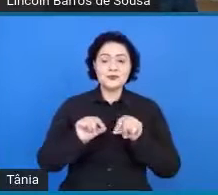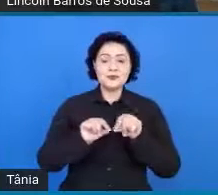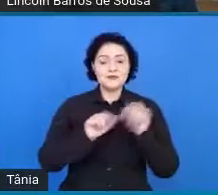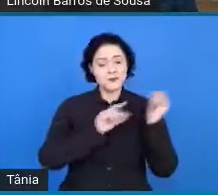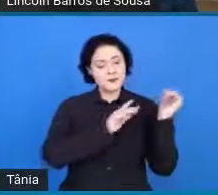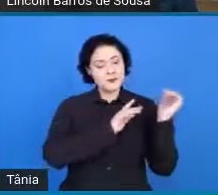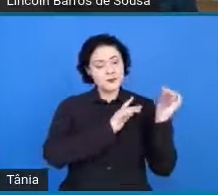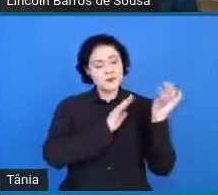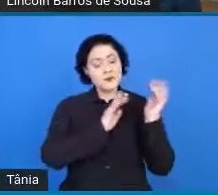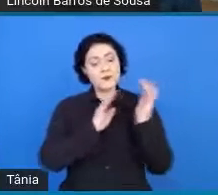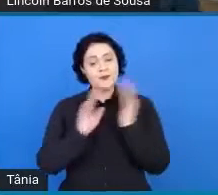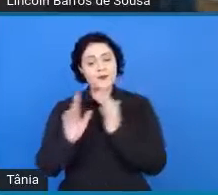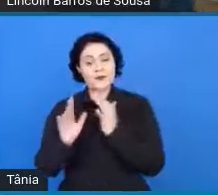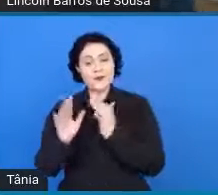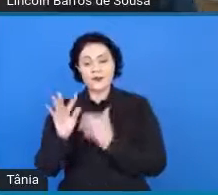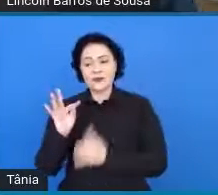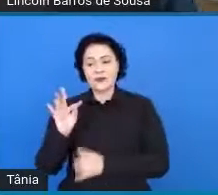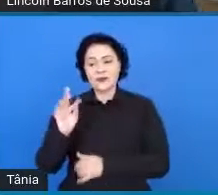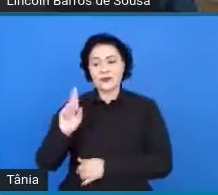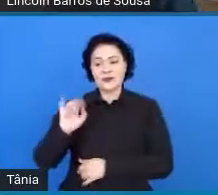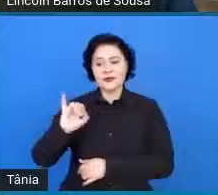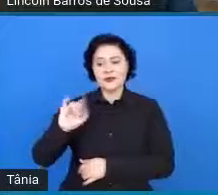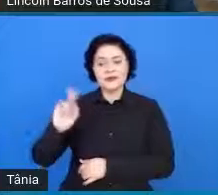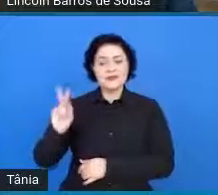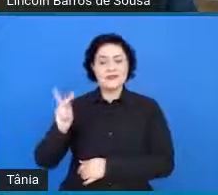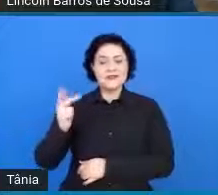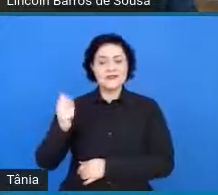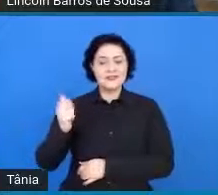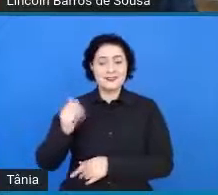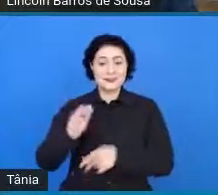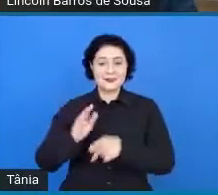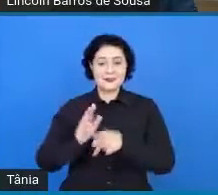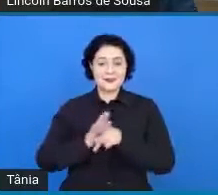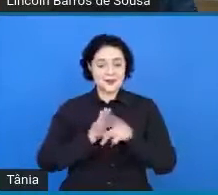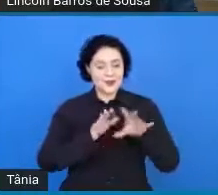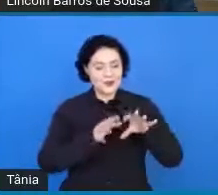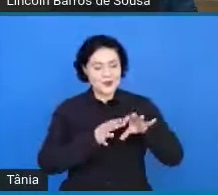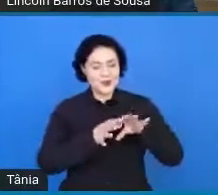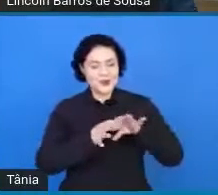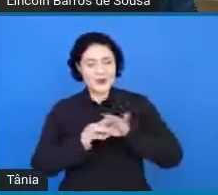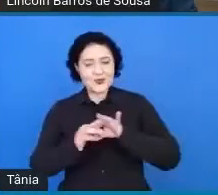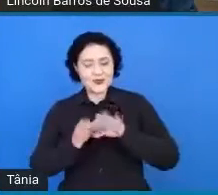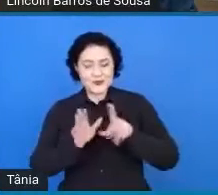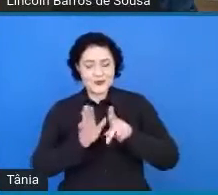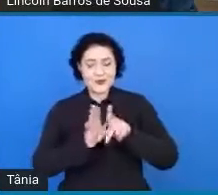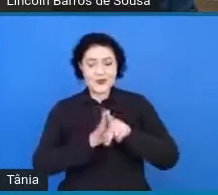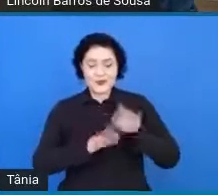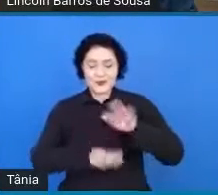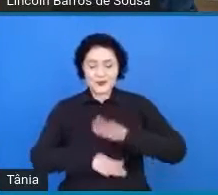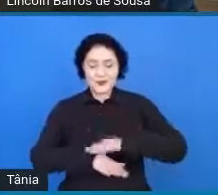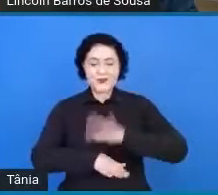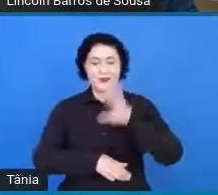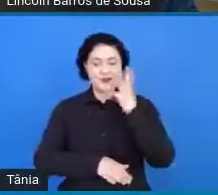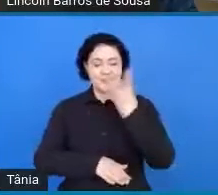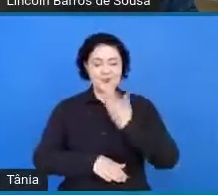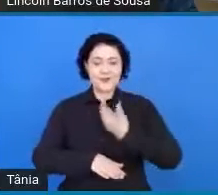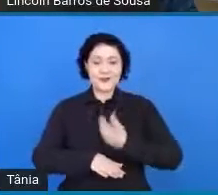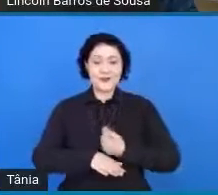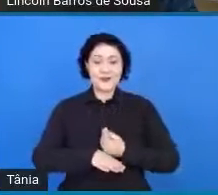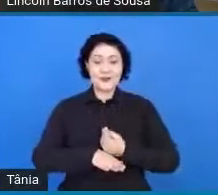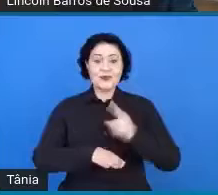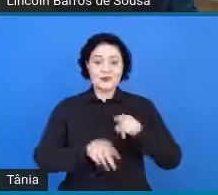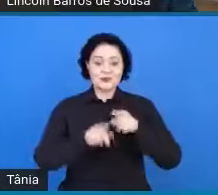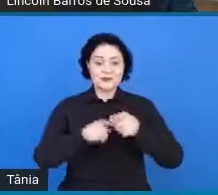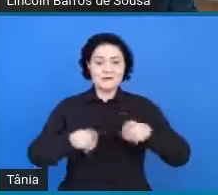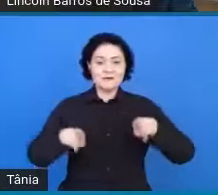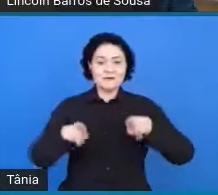e hoje é tão conhecida por nós e nós já vinculamos ao momento espírita que é a música